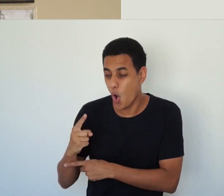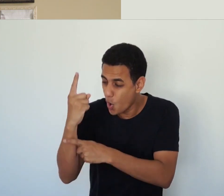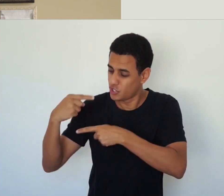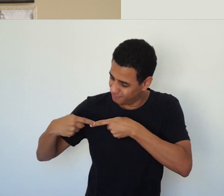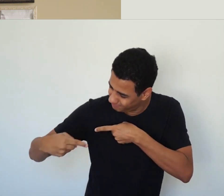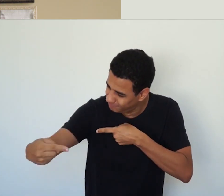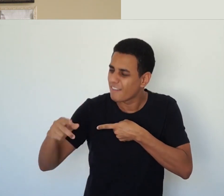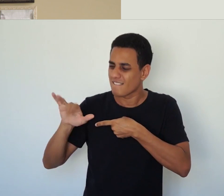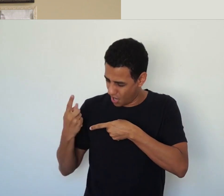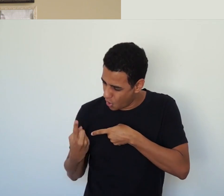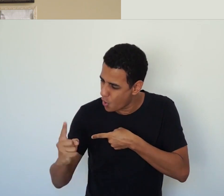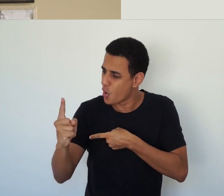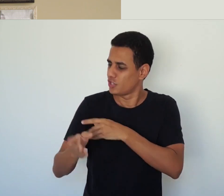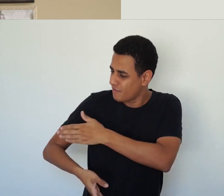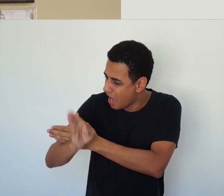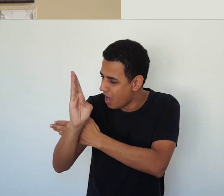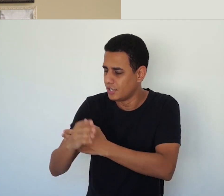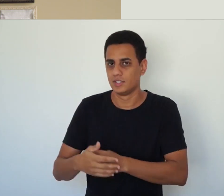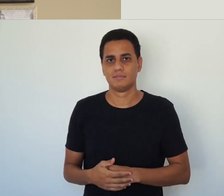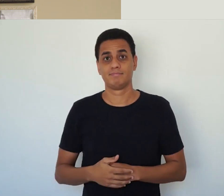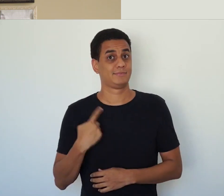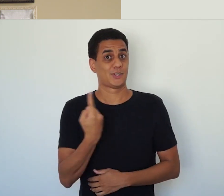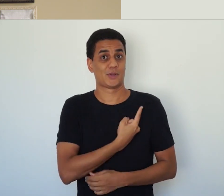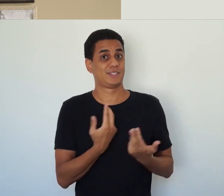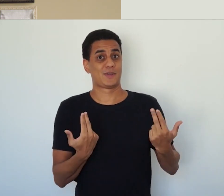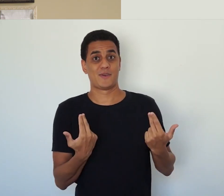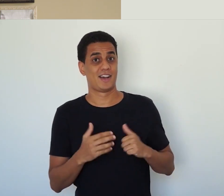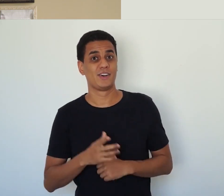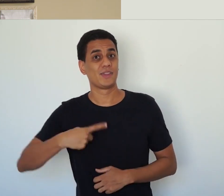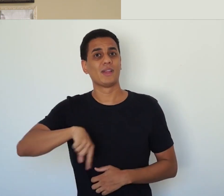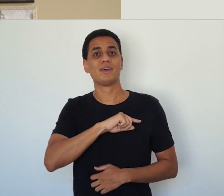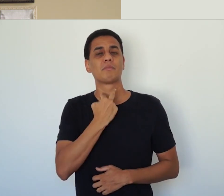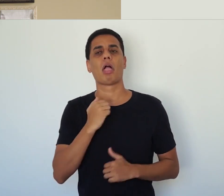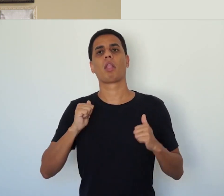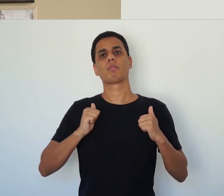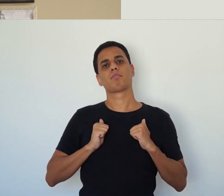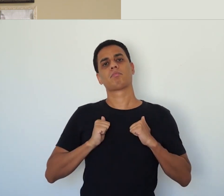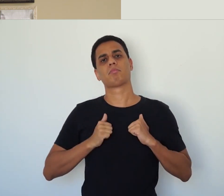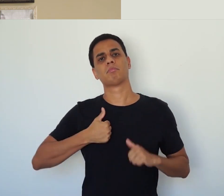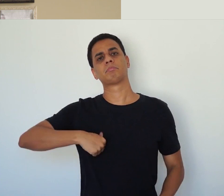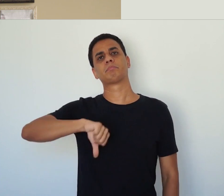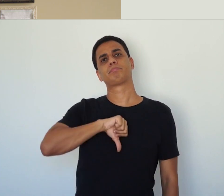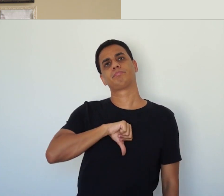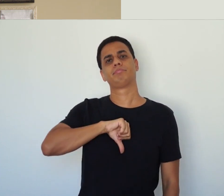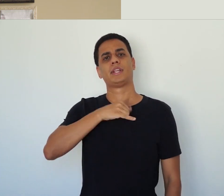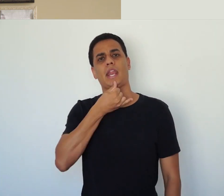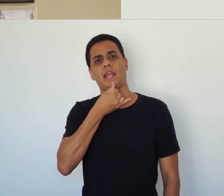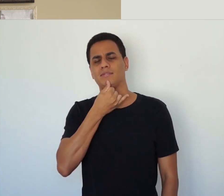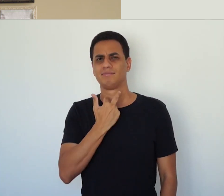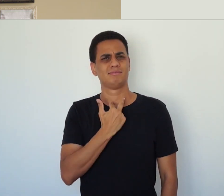tem uma viagem longa. Eu acho que nós temos uma viagem longa pela frente. Nós não podemos ficar prostrados embaixo do zimbro, embaixo da